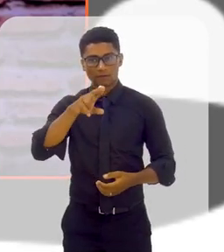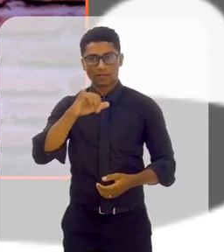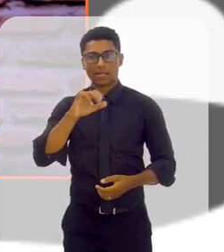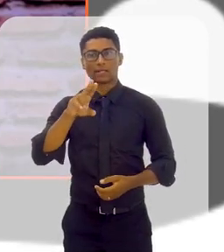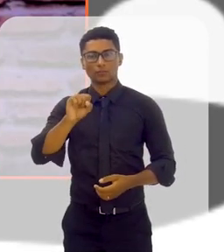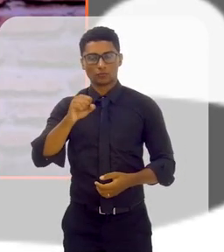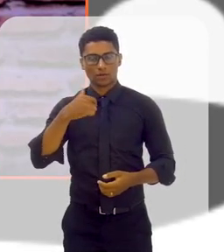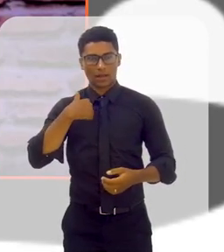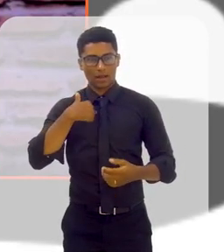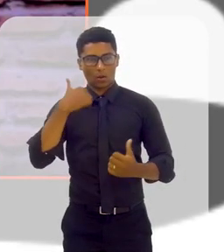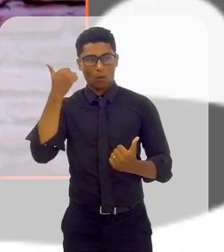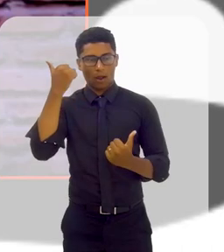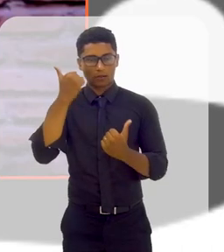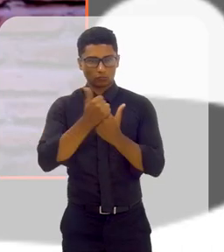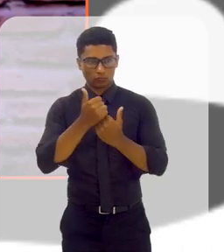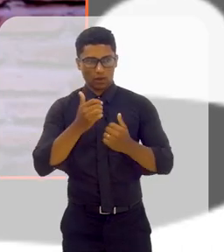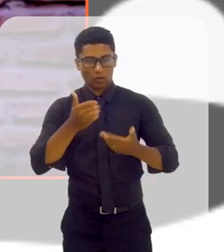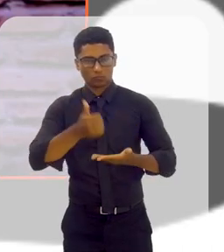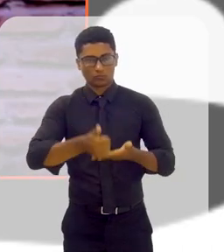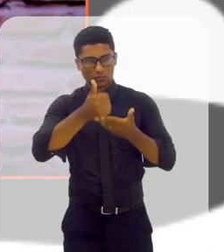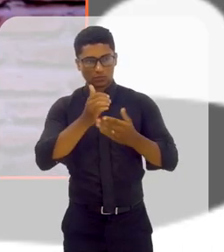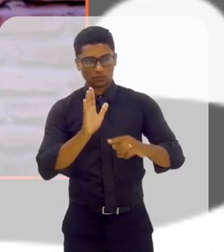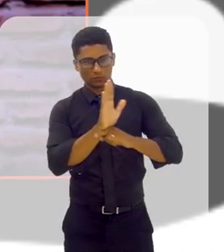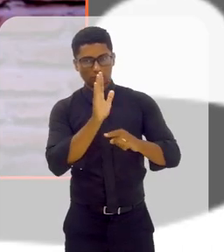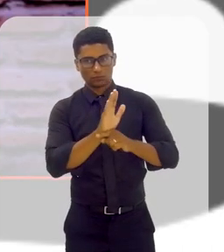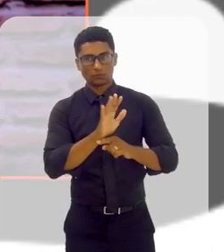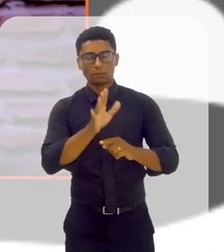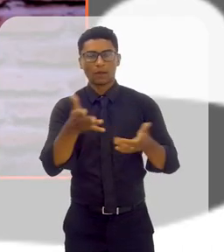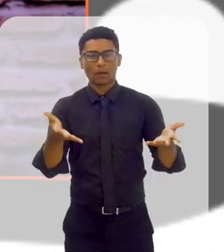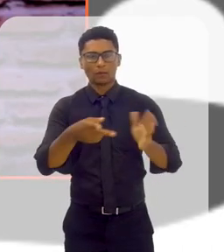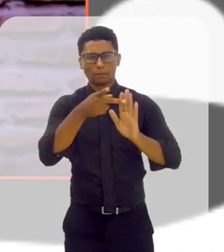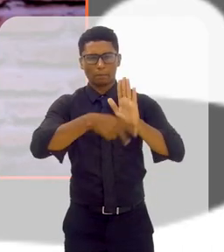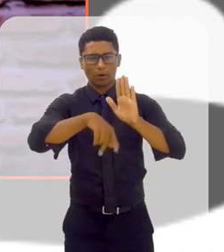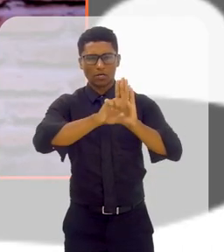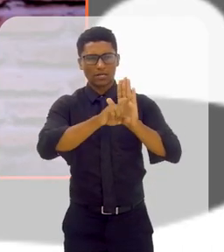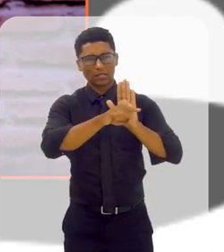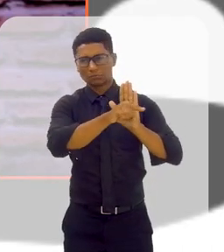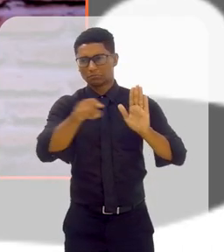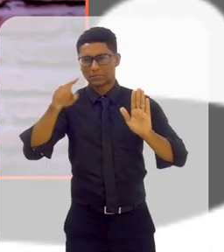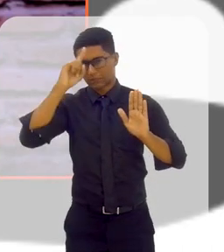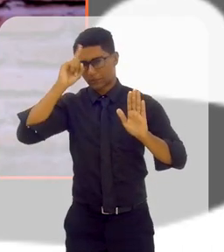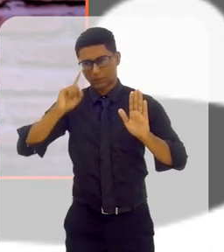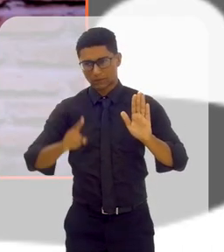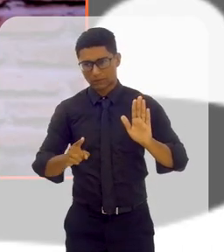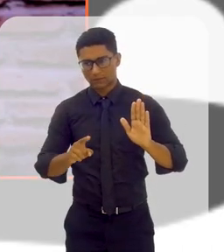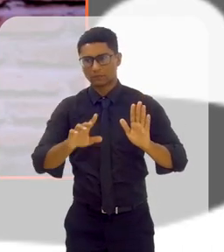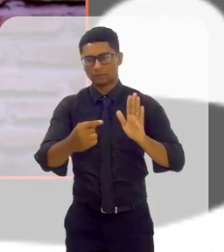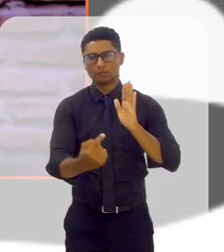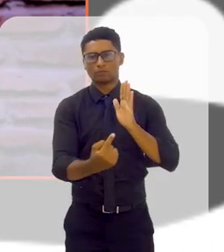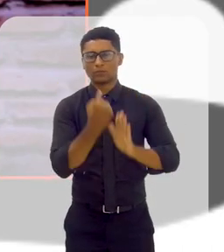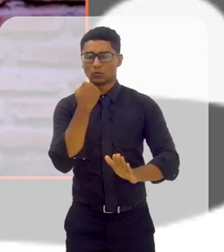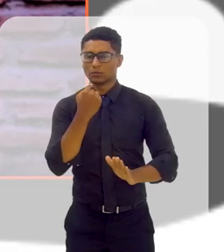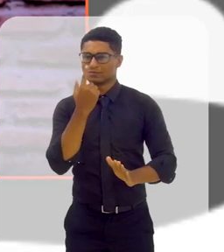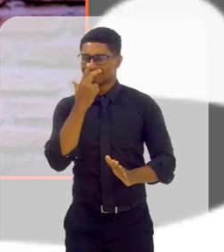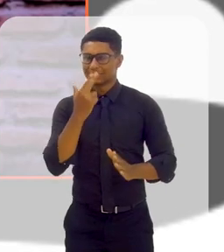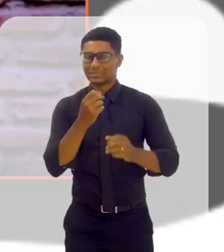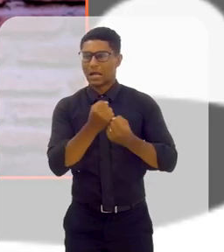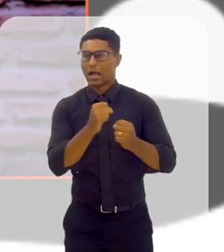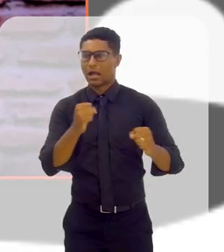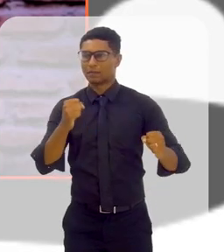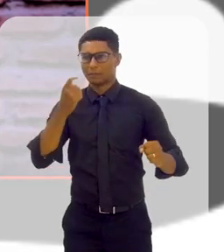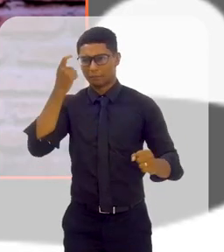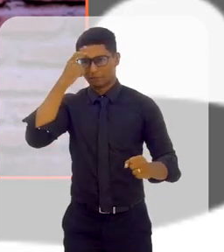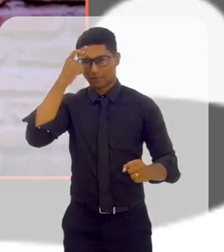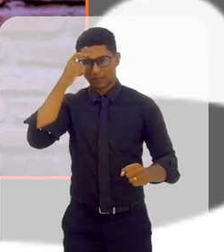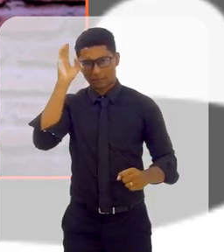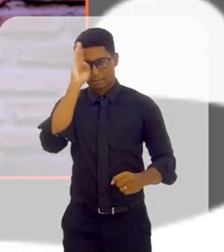presidente mas eu não tenho ciência de projetos em andamento Mas isso também é uma pergunta muito Ampla